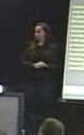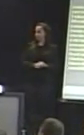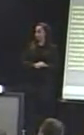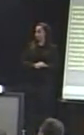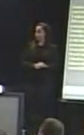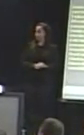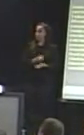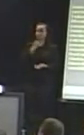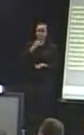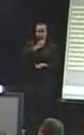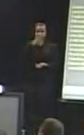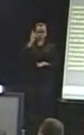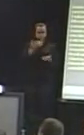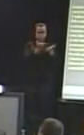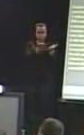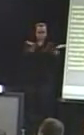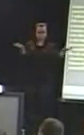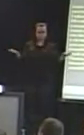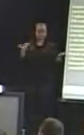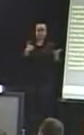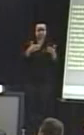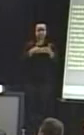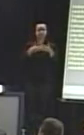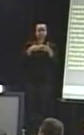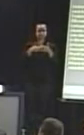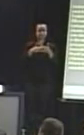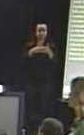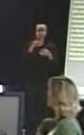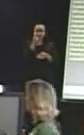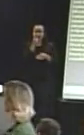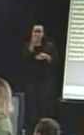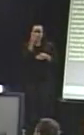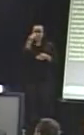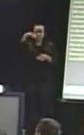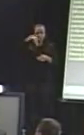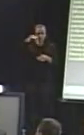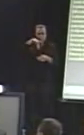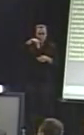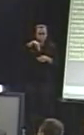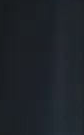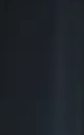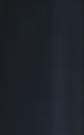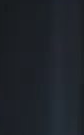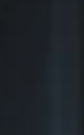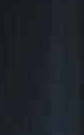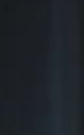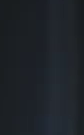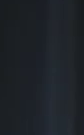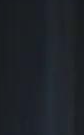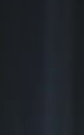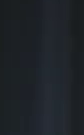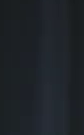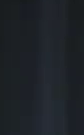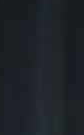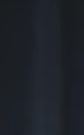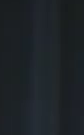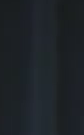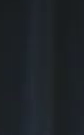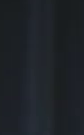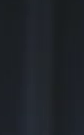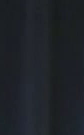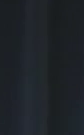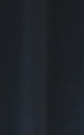Bom dia a todos. Quero pedir licença nos próximos 2-3 minutos aí, para passar aqui um pouquinho das características